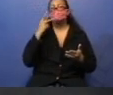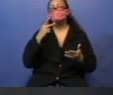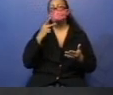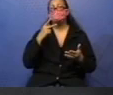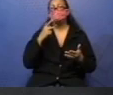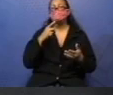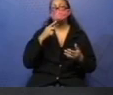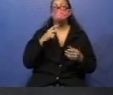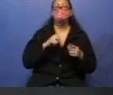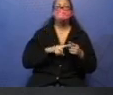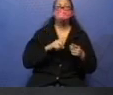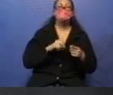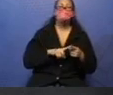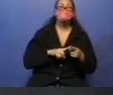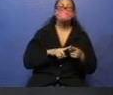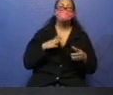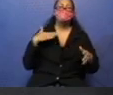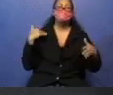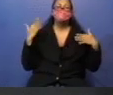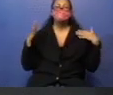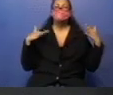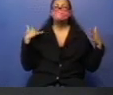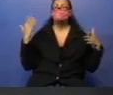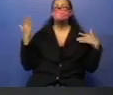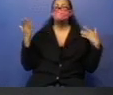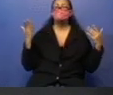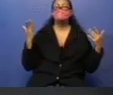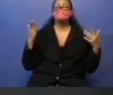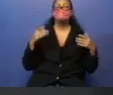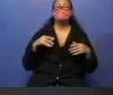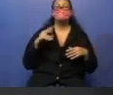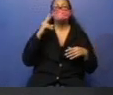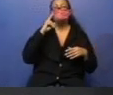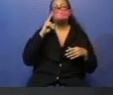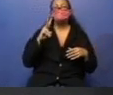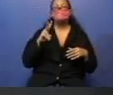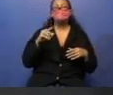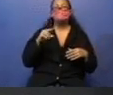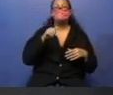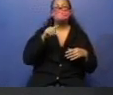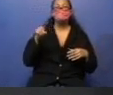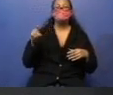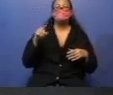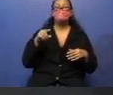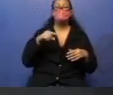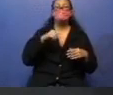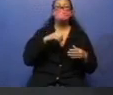um piquenique, não tem como fazer. Então eu vejo vocês na próxima